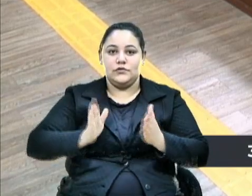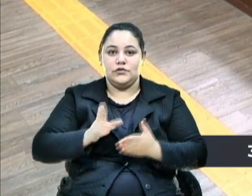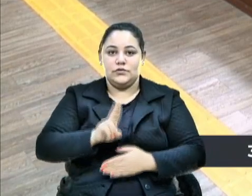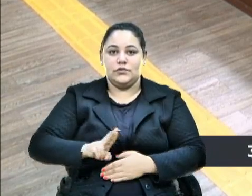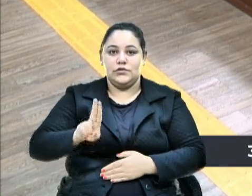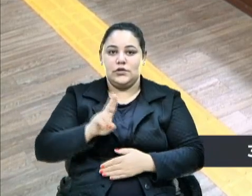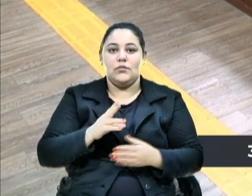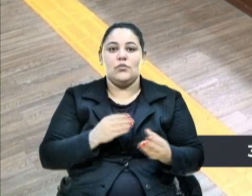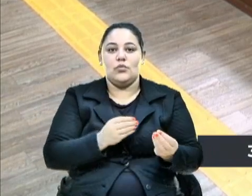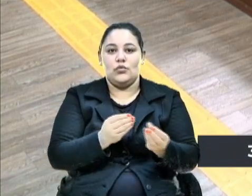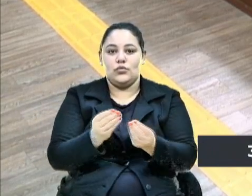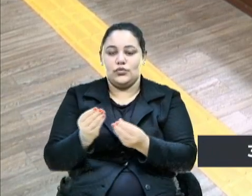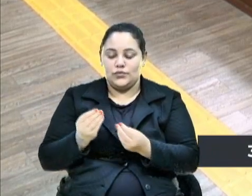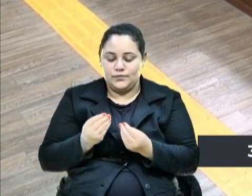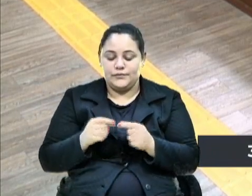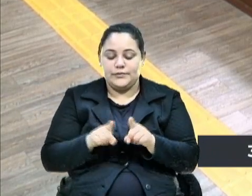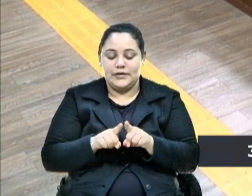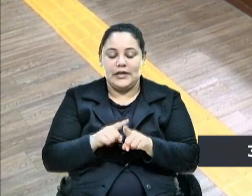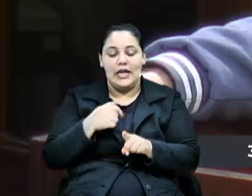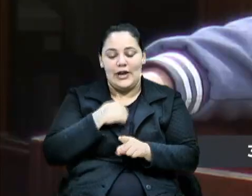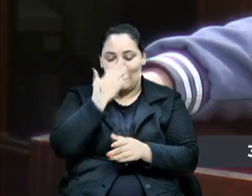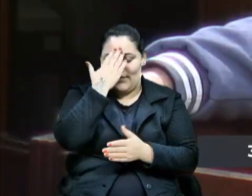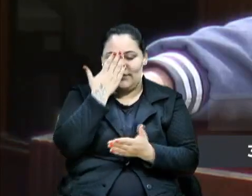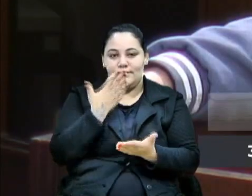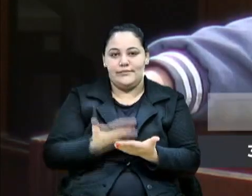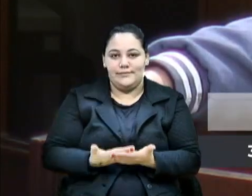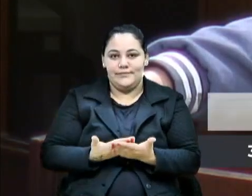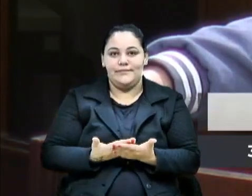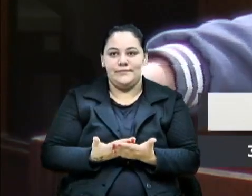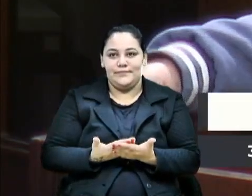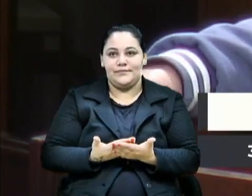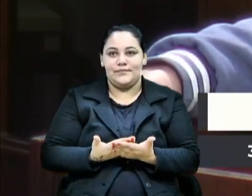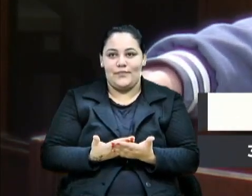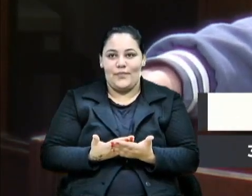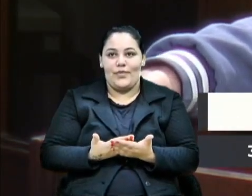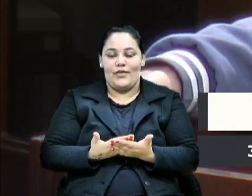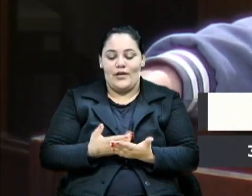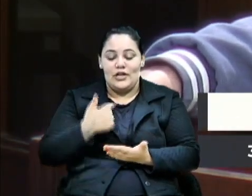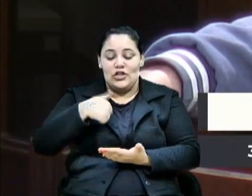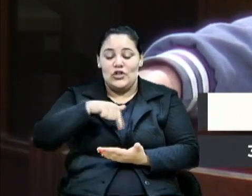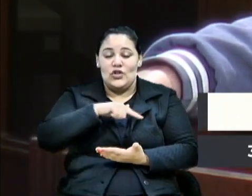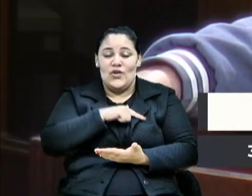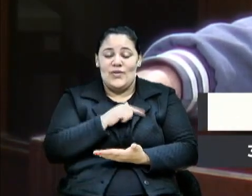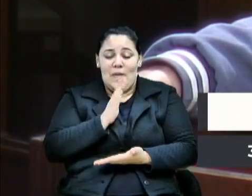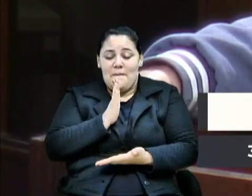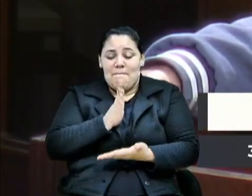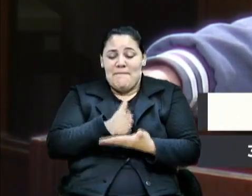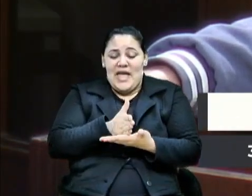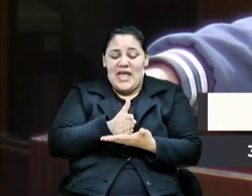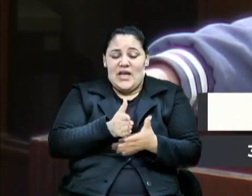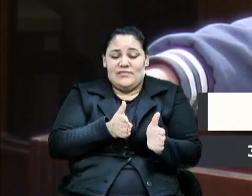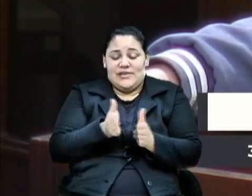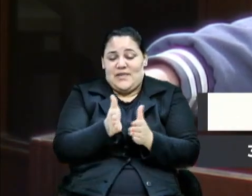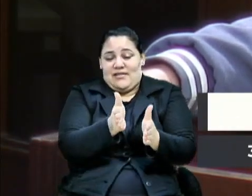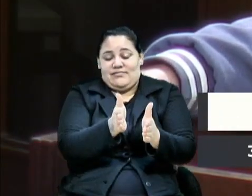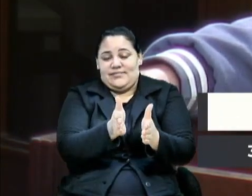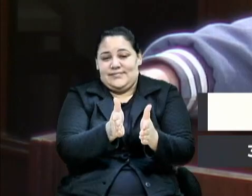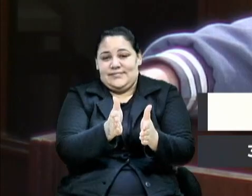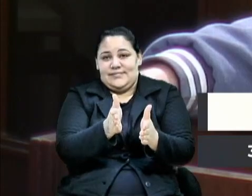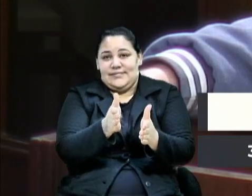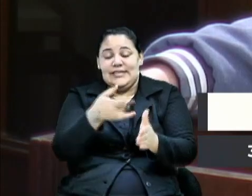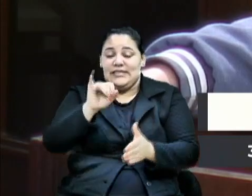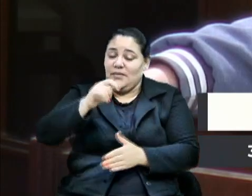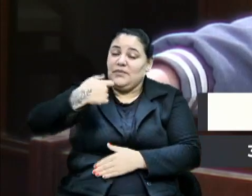outras vezes e acredito que estamos no meio dessa caminhada. Se for necessário, a gente virá